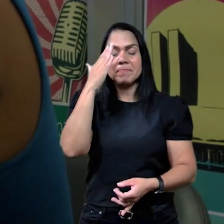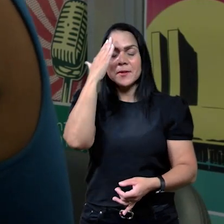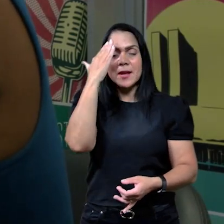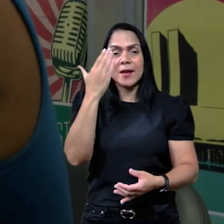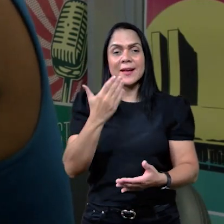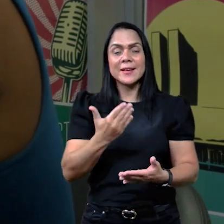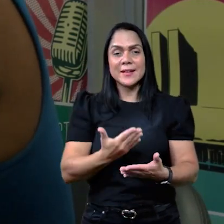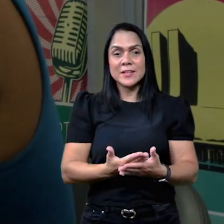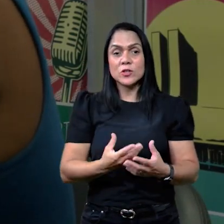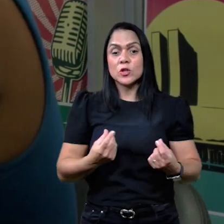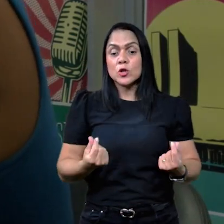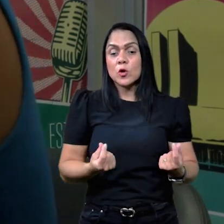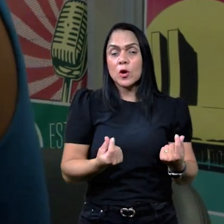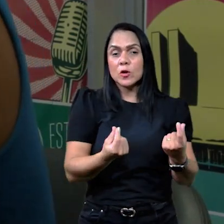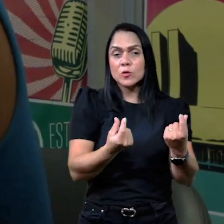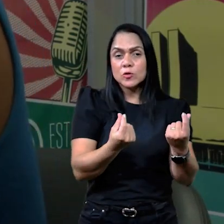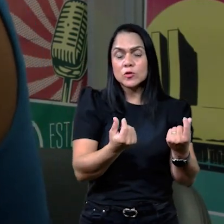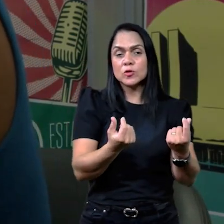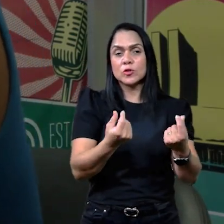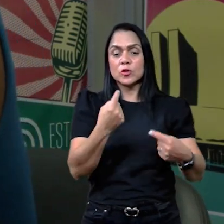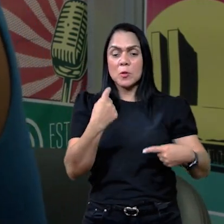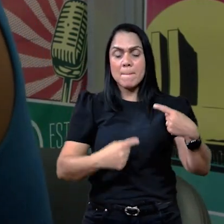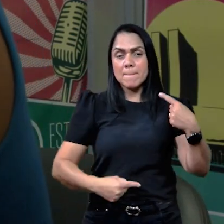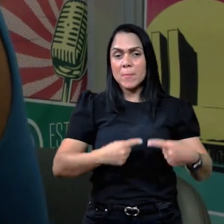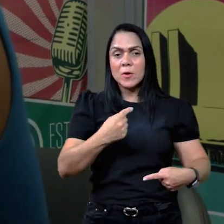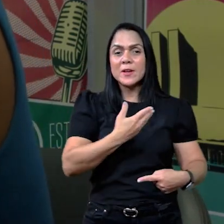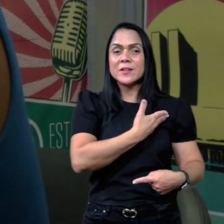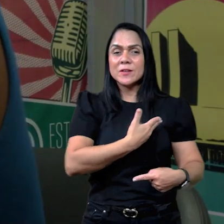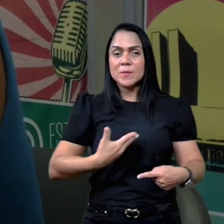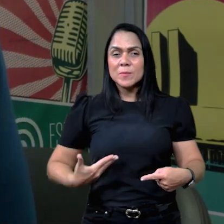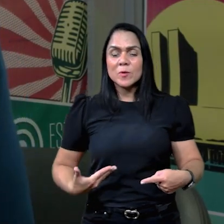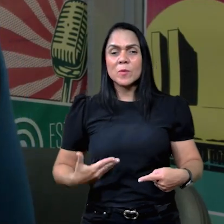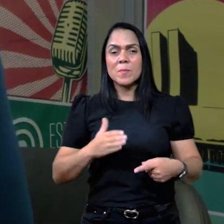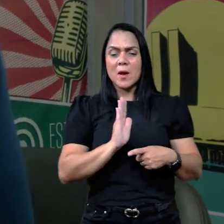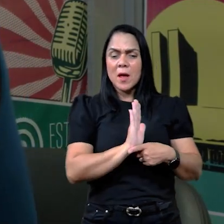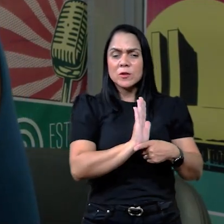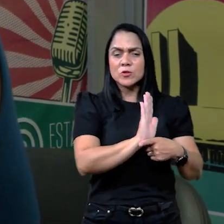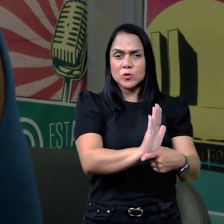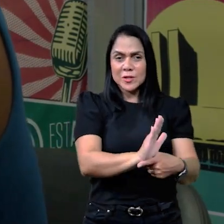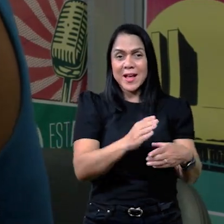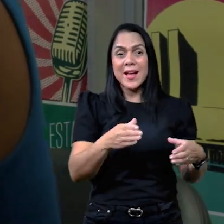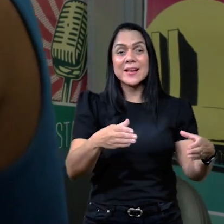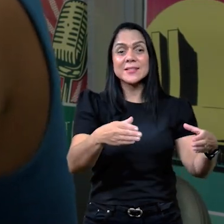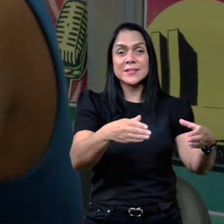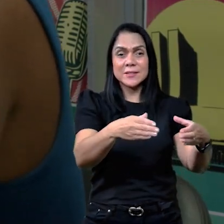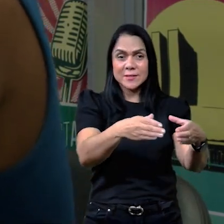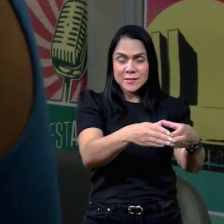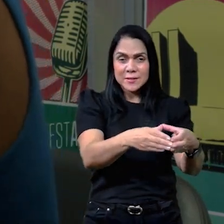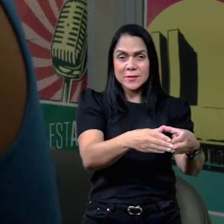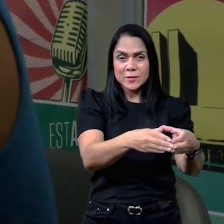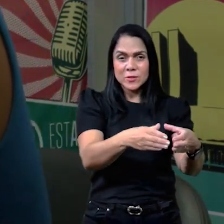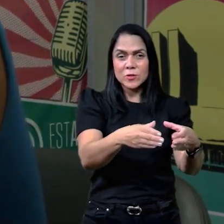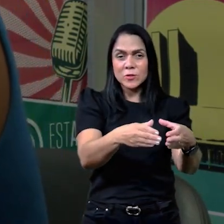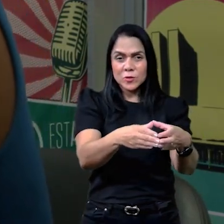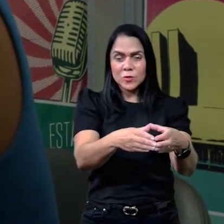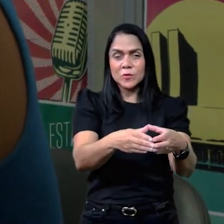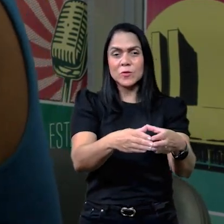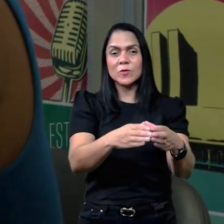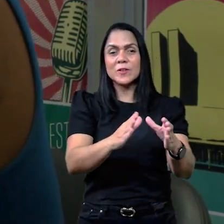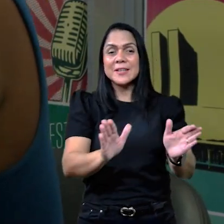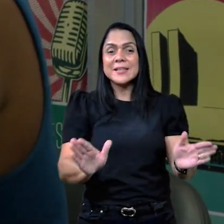acredito que o financiamento de políticas públicas para preservar esse território, o fomento